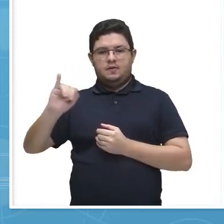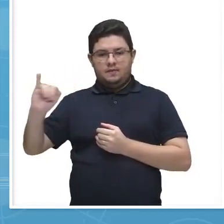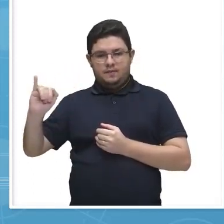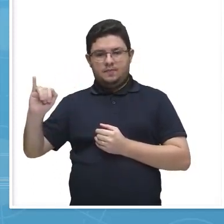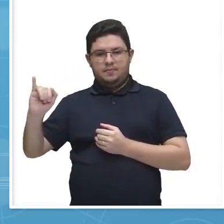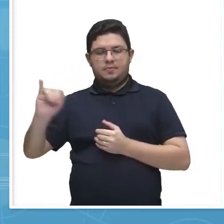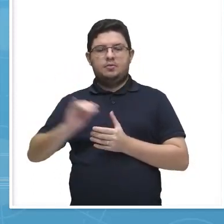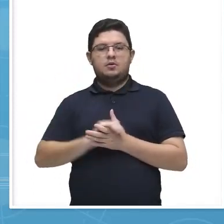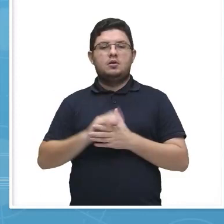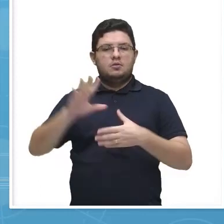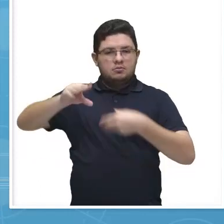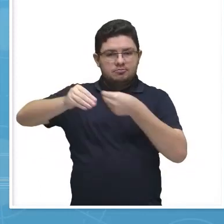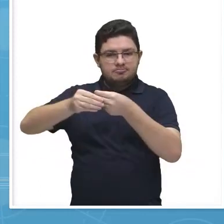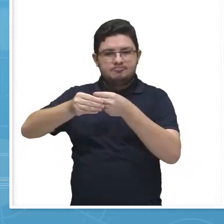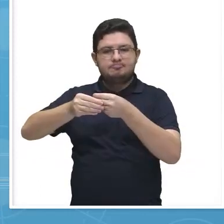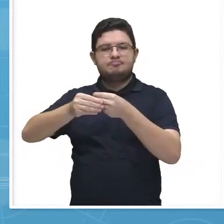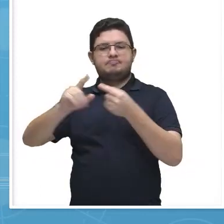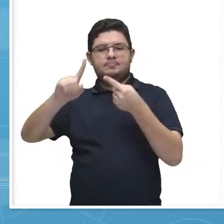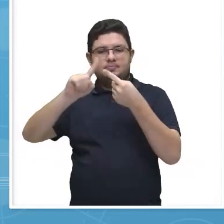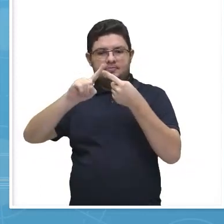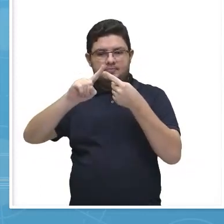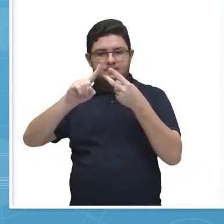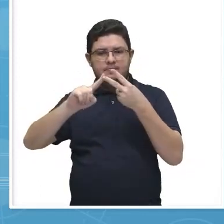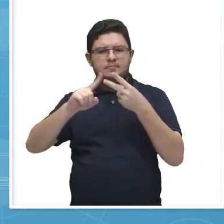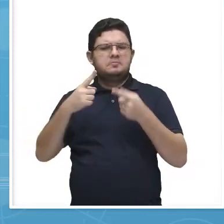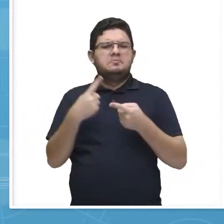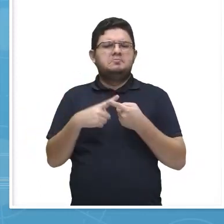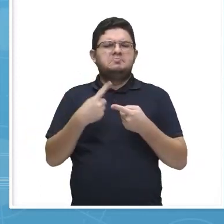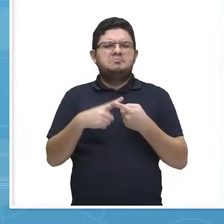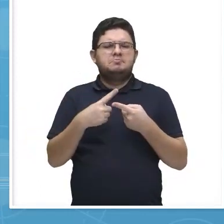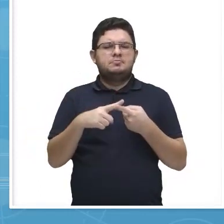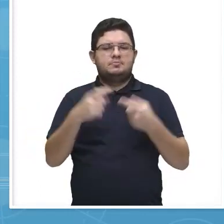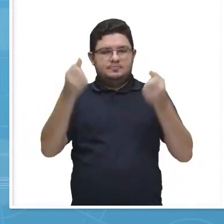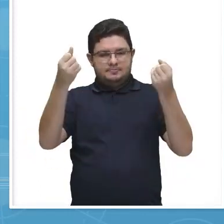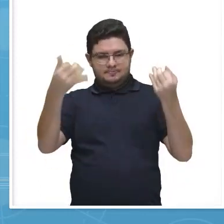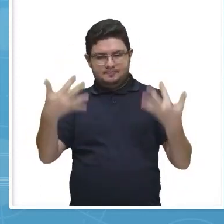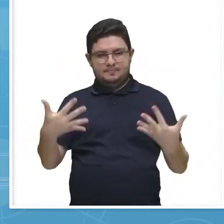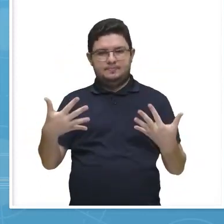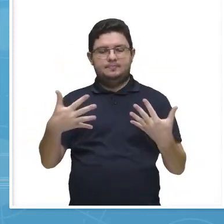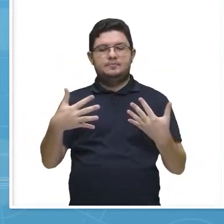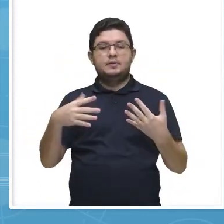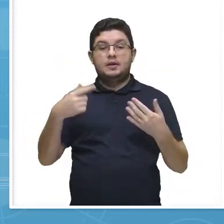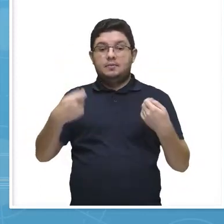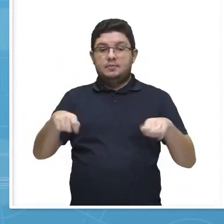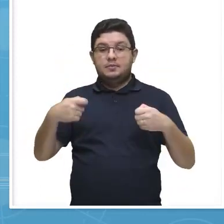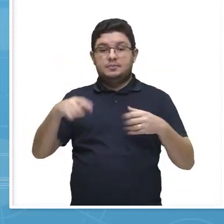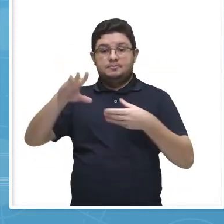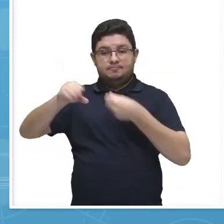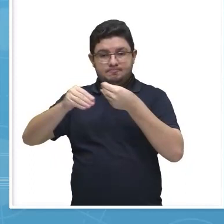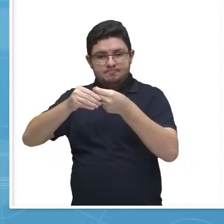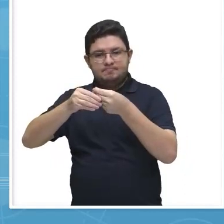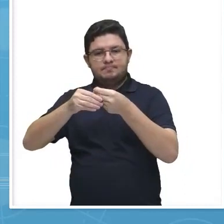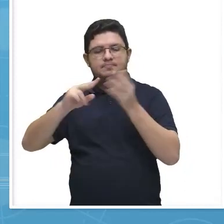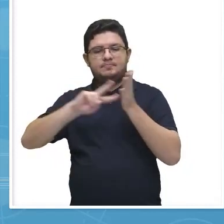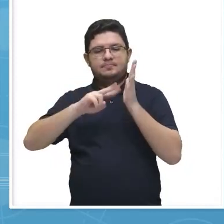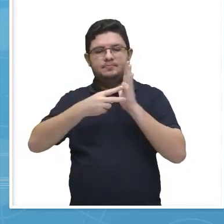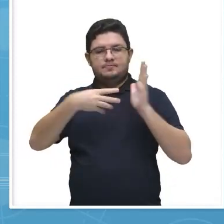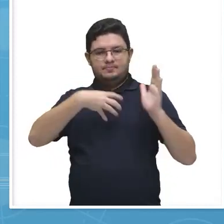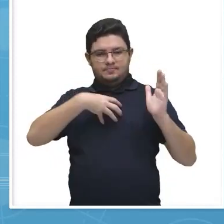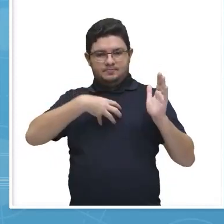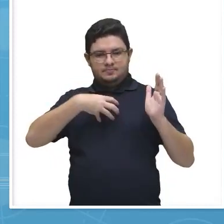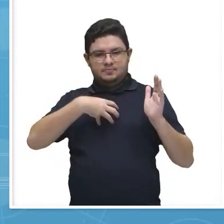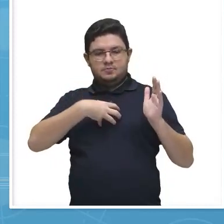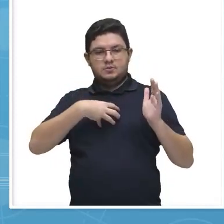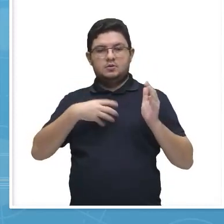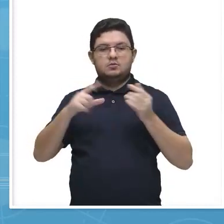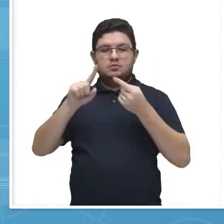2 complementos. Por quê? Porque eu preciso completar o sentido do meu verbo. E um exige preposição